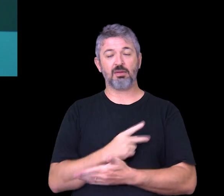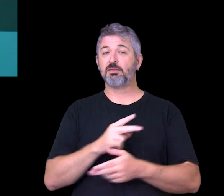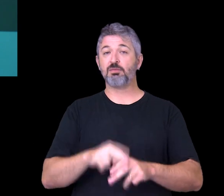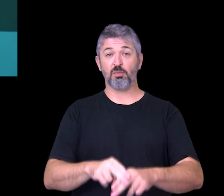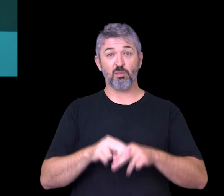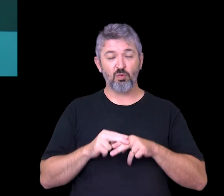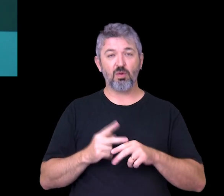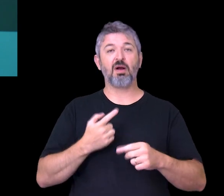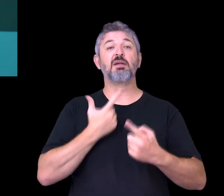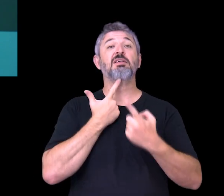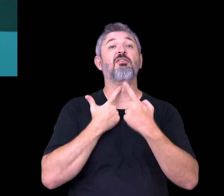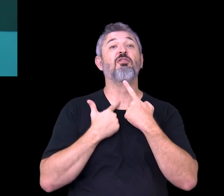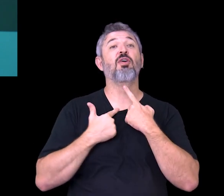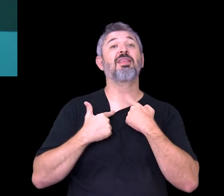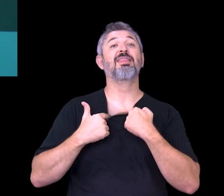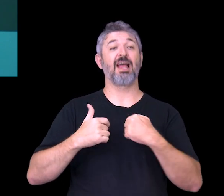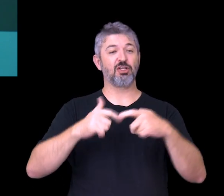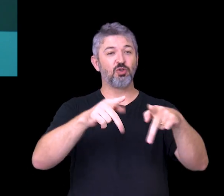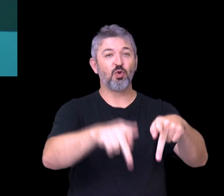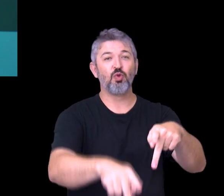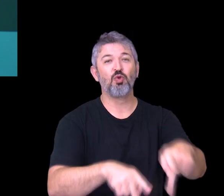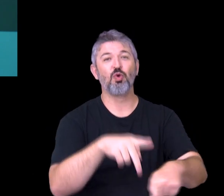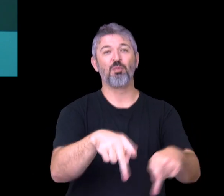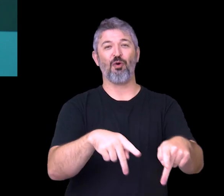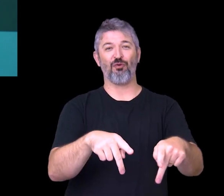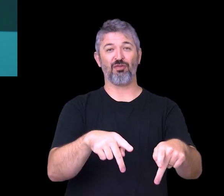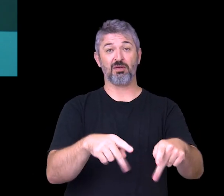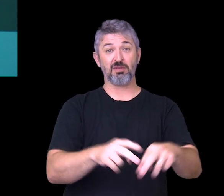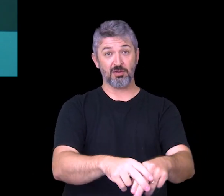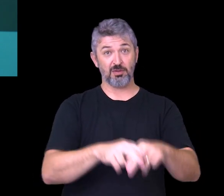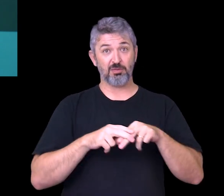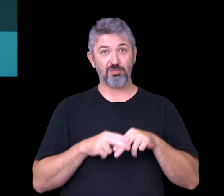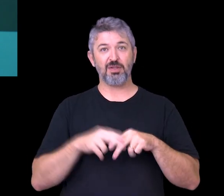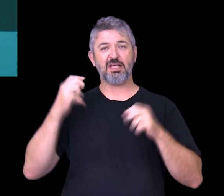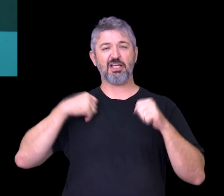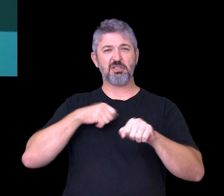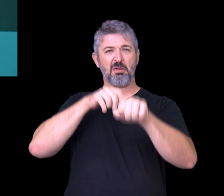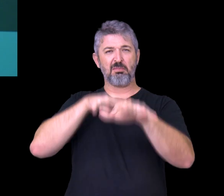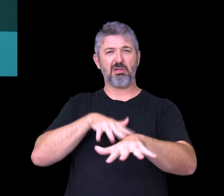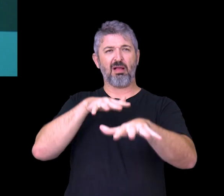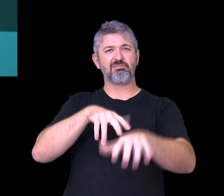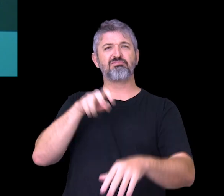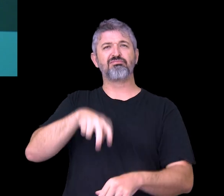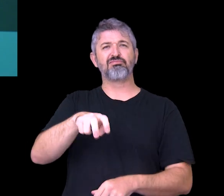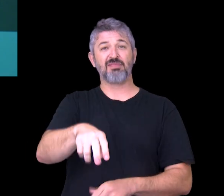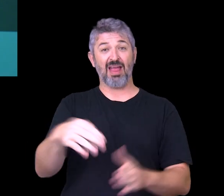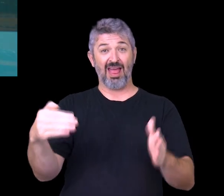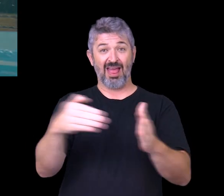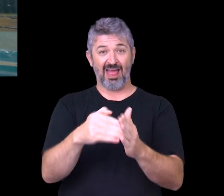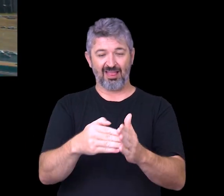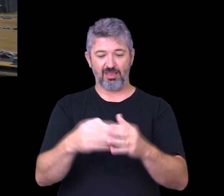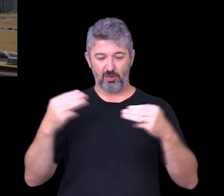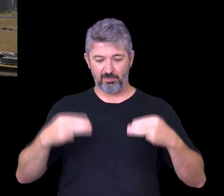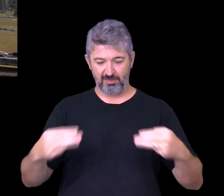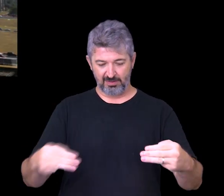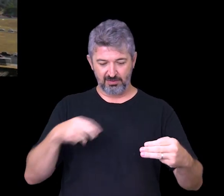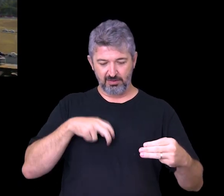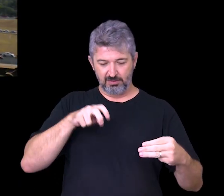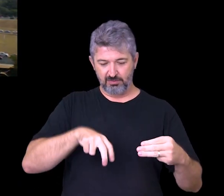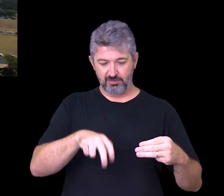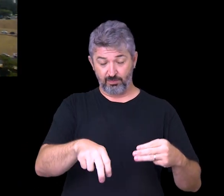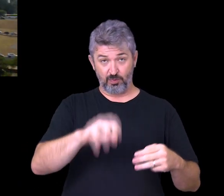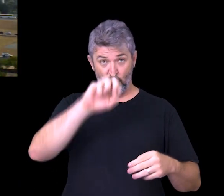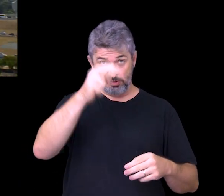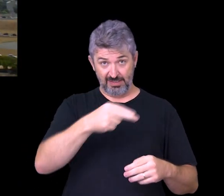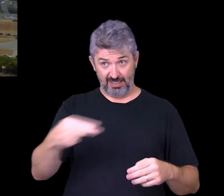do povo. Tanto é que quando a gente vem e atravessa isso tudo e a gente está chegando no Congresso, Niemeyer, de uma forma espetacular, ele